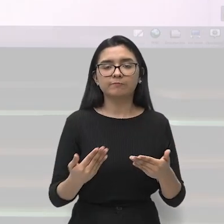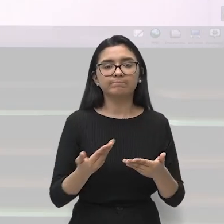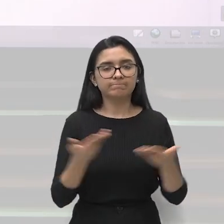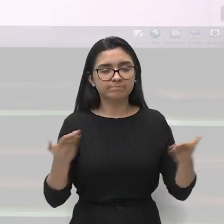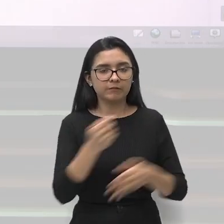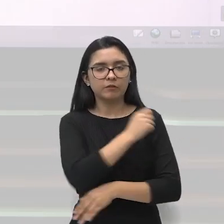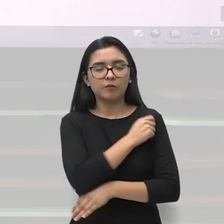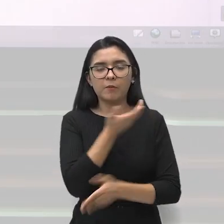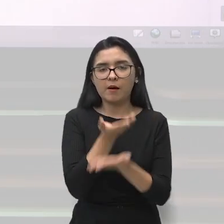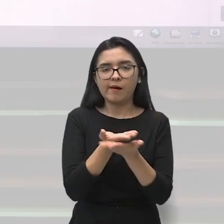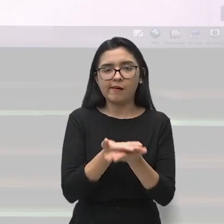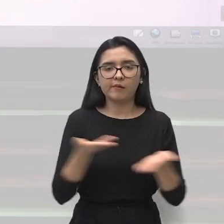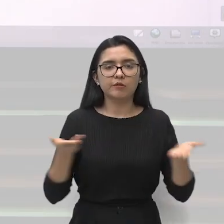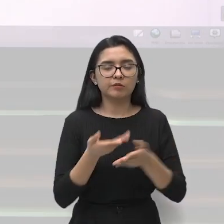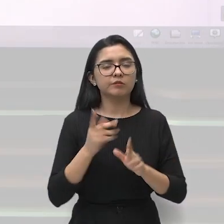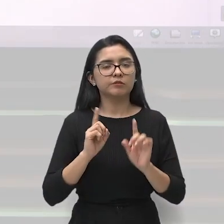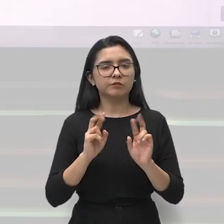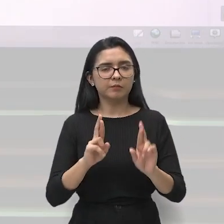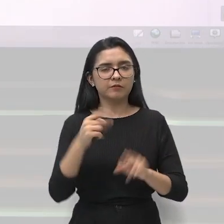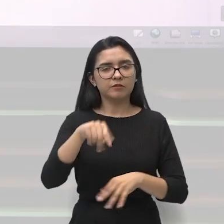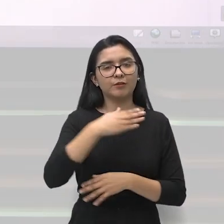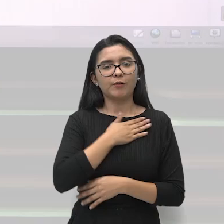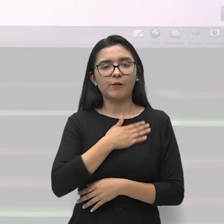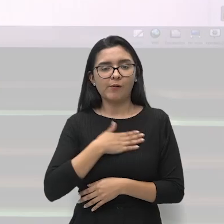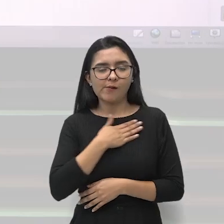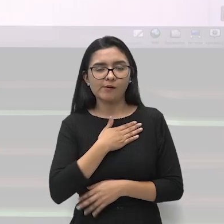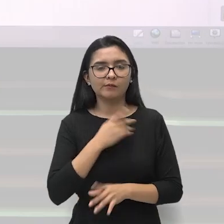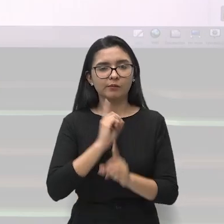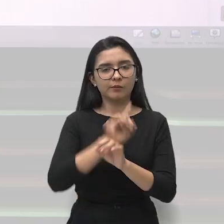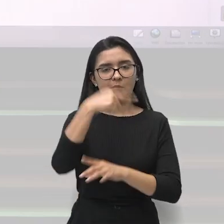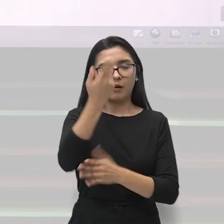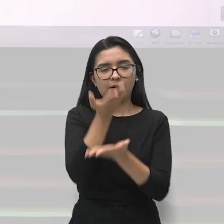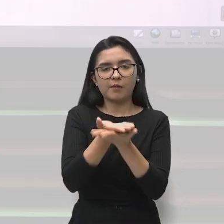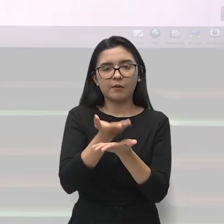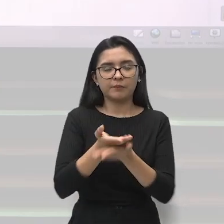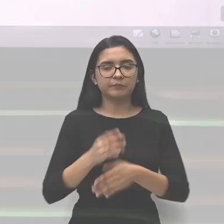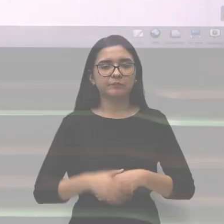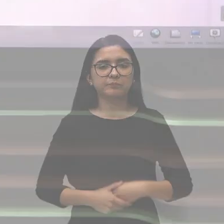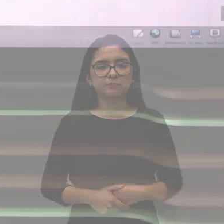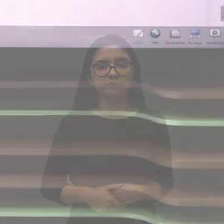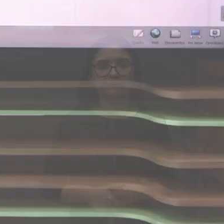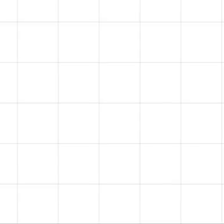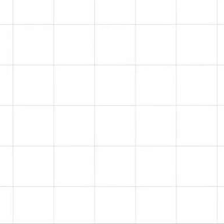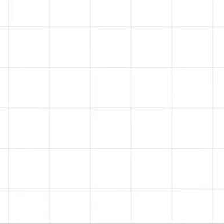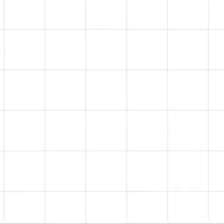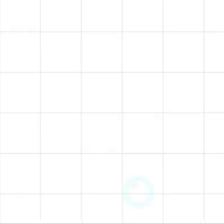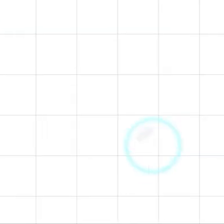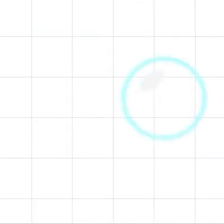alunos, essa foi a nossa aula de hoje. Espero que vocês tenham gostado e até a nossa próxima oportunidade.